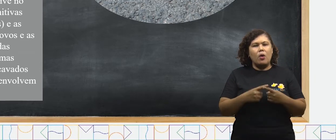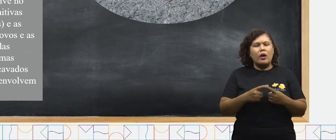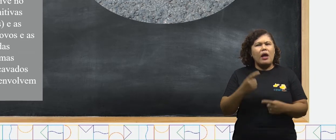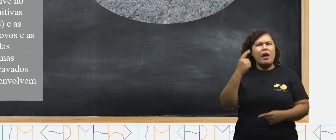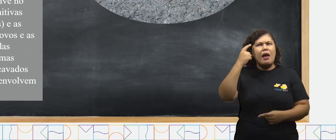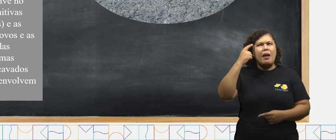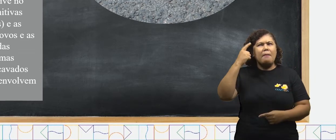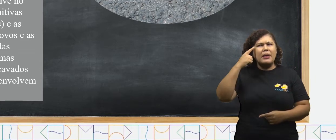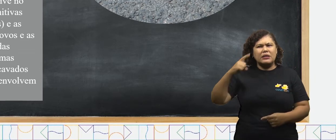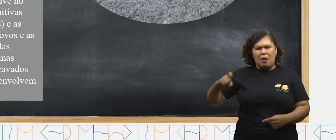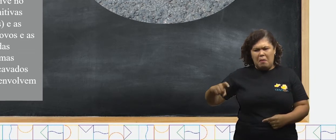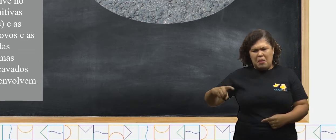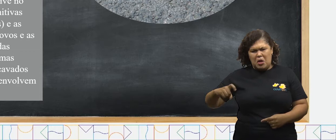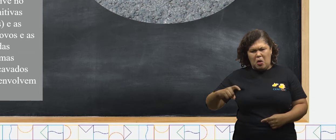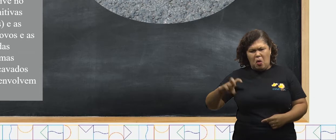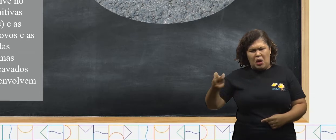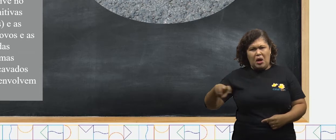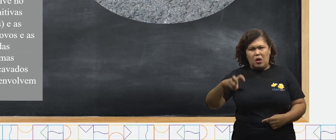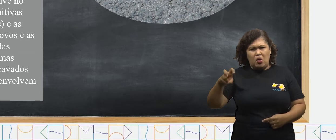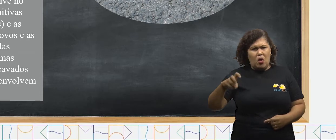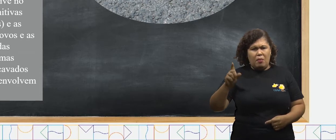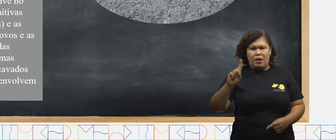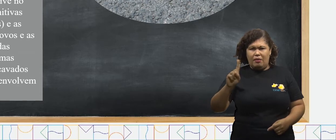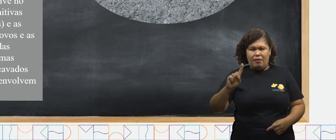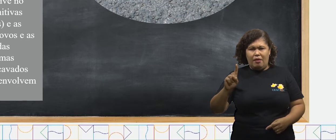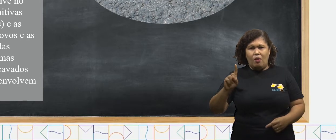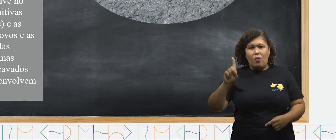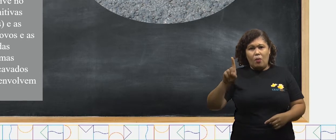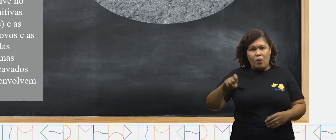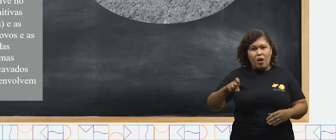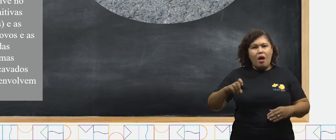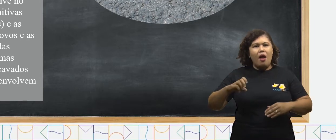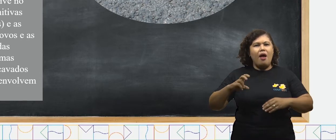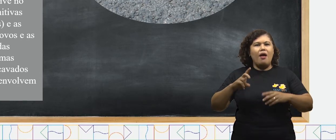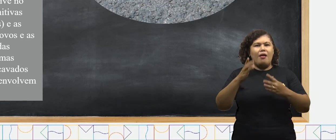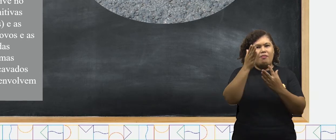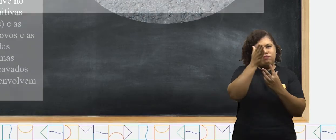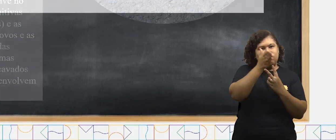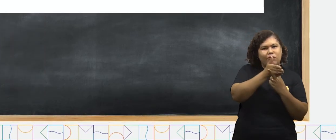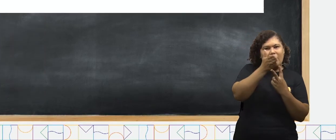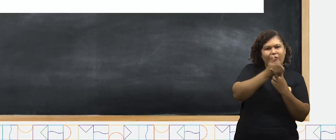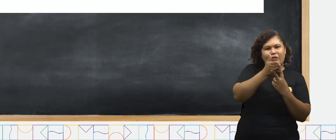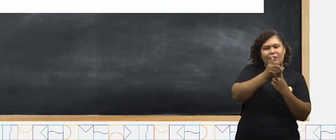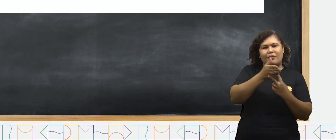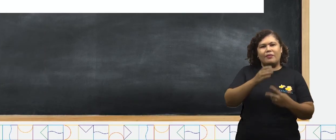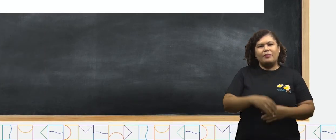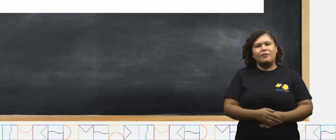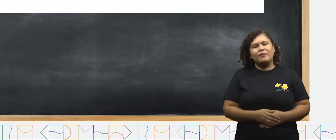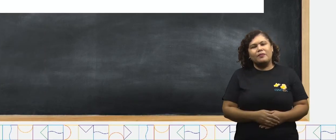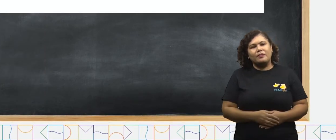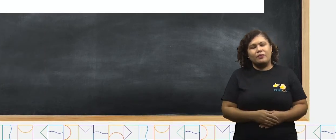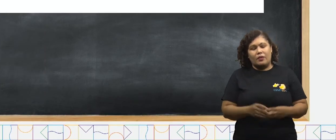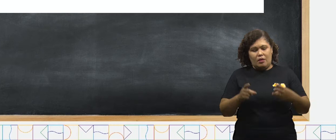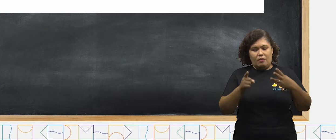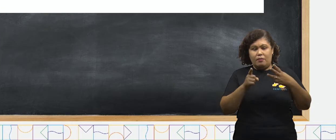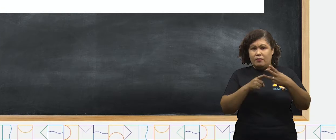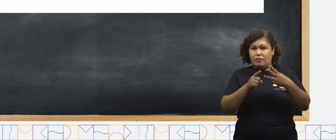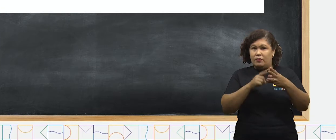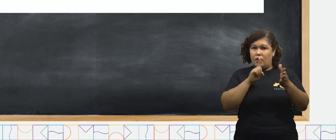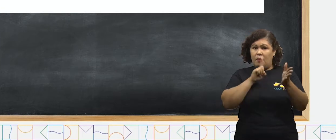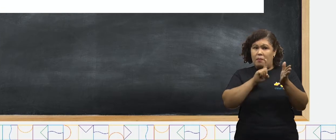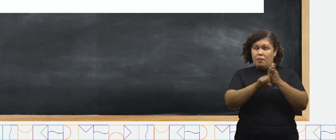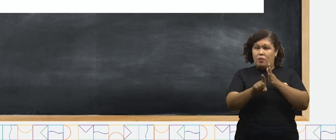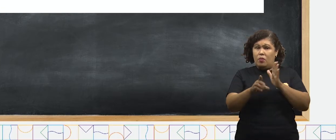que estas são animais invertebrados. Vocês sabiam disso? Terceira pergunta.